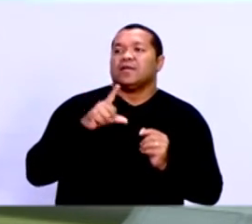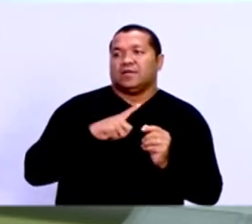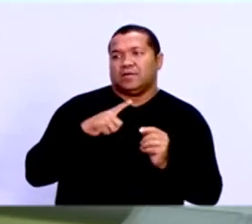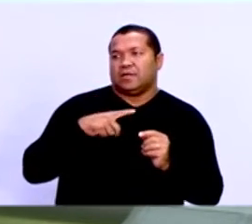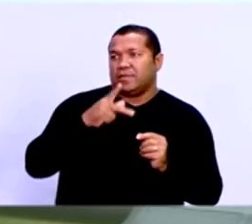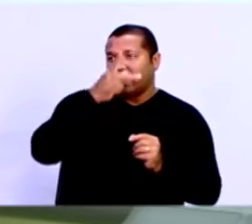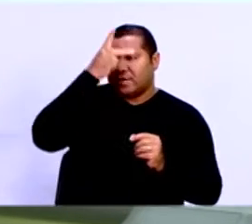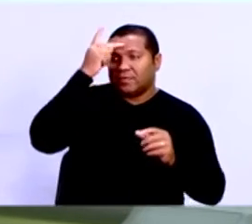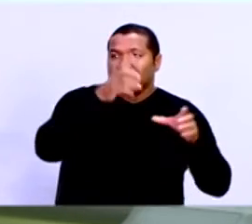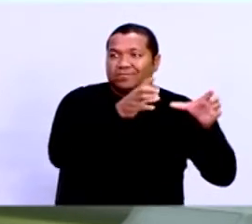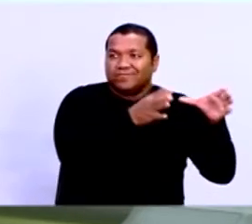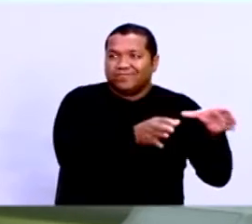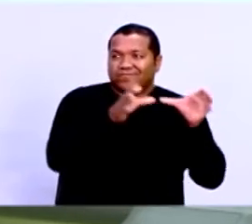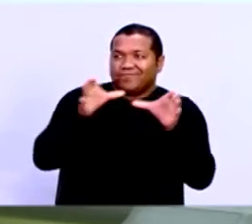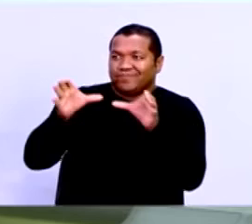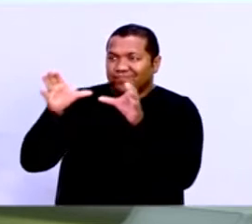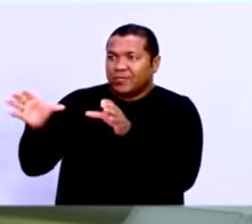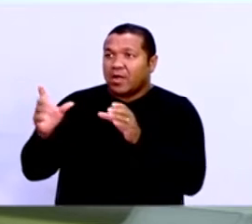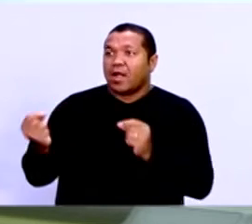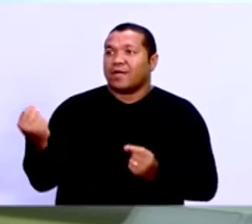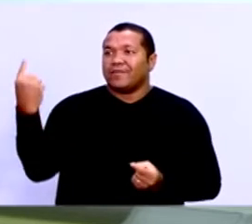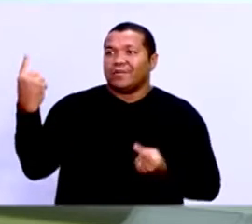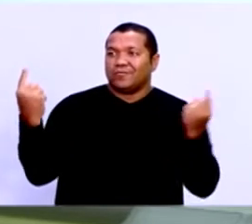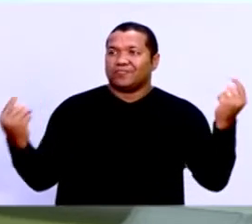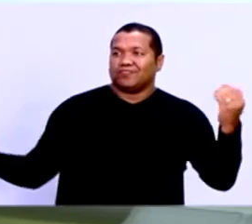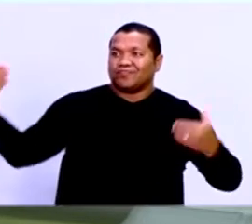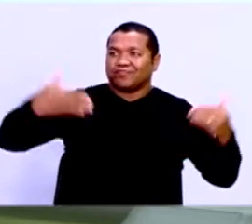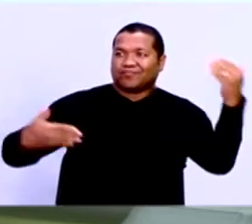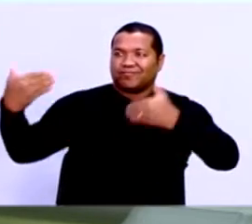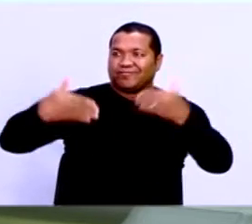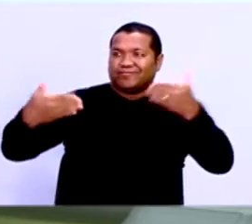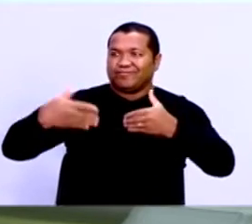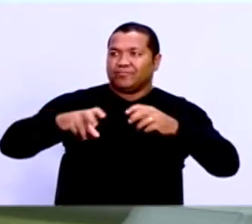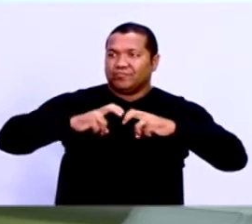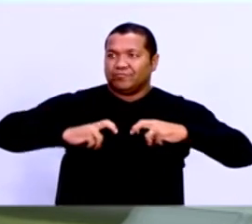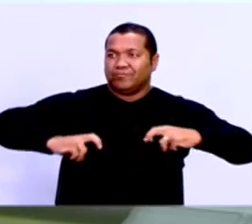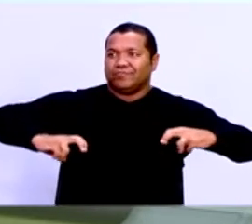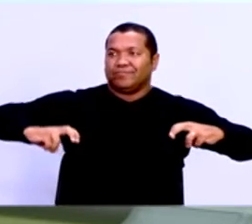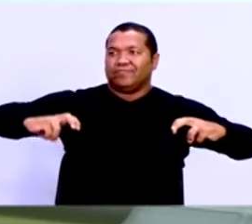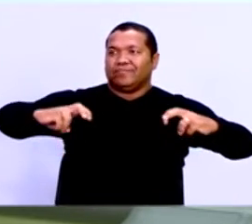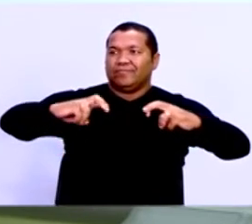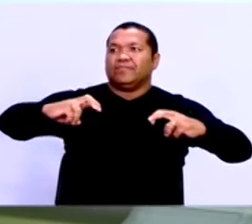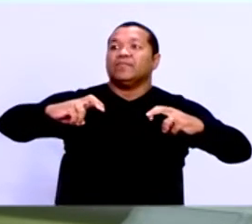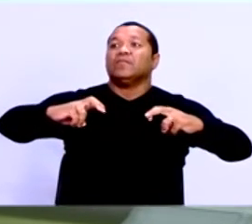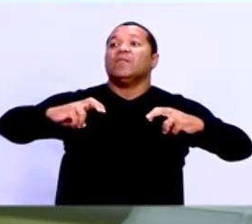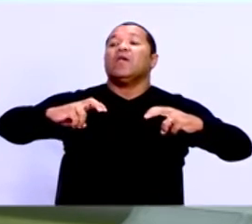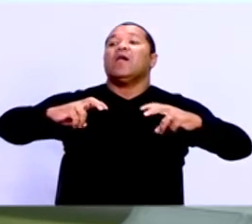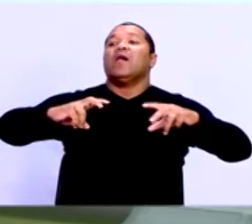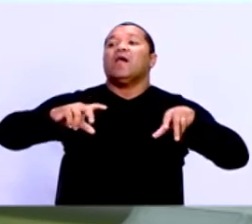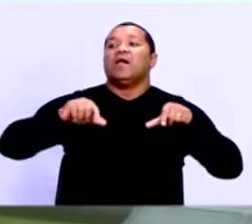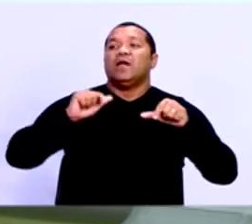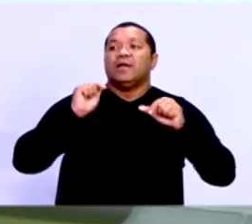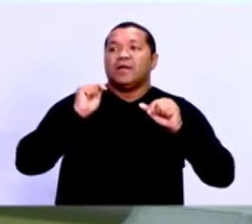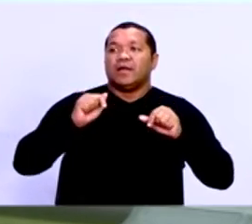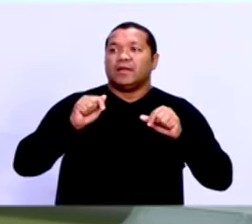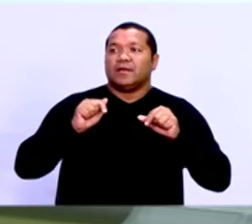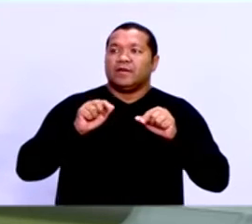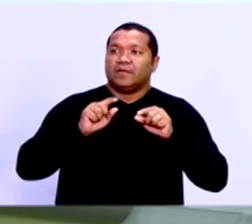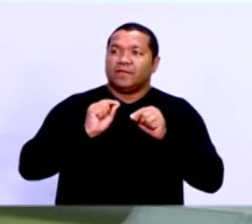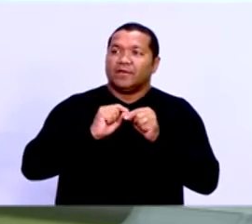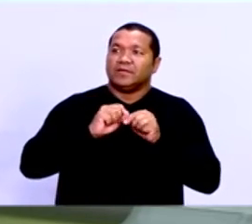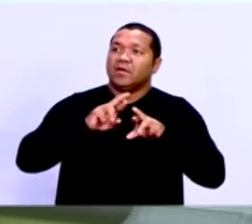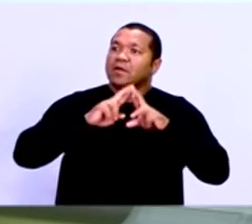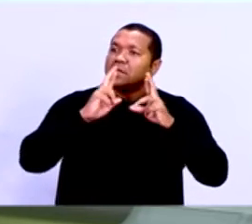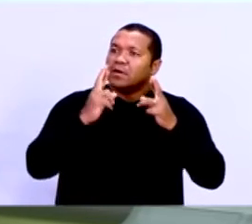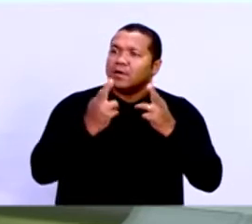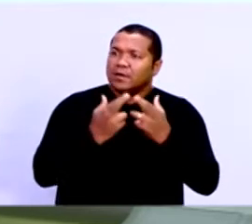que vão utilizar esse novo sistema um sistema que vai ser melhorado e todos eles vão participar dessa reunião